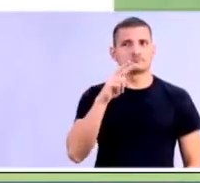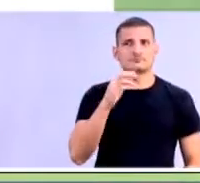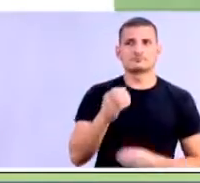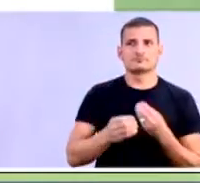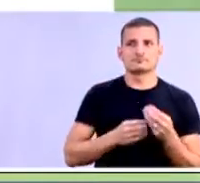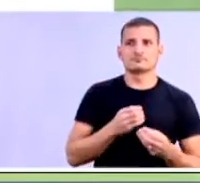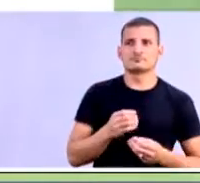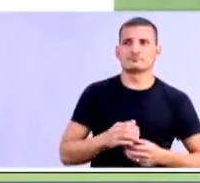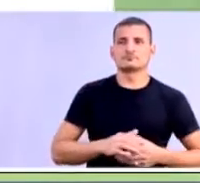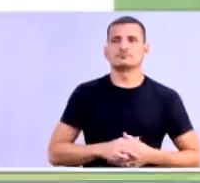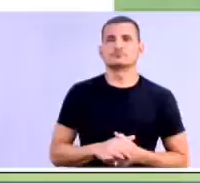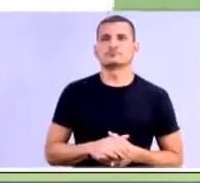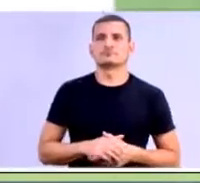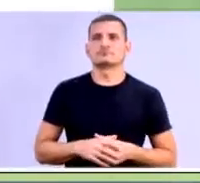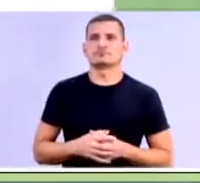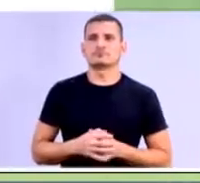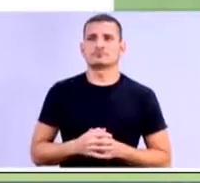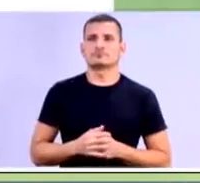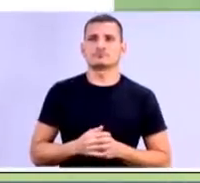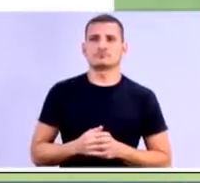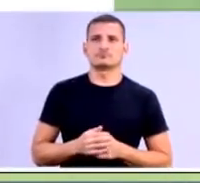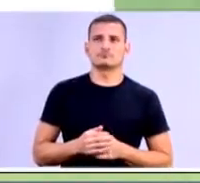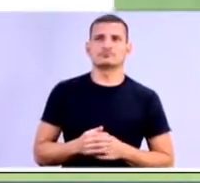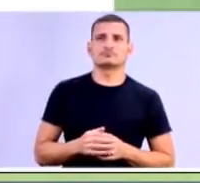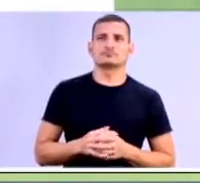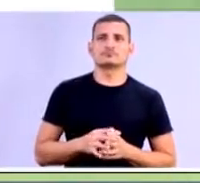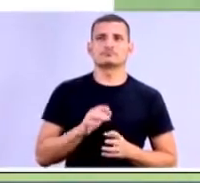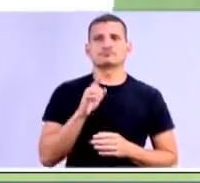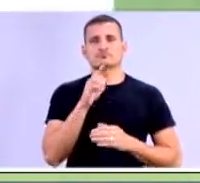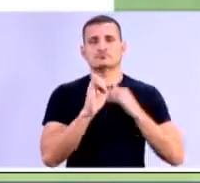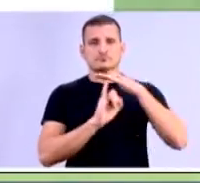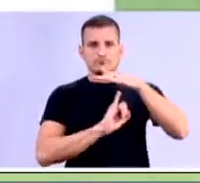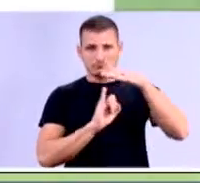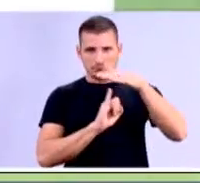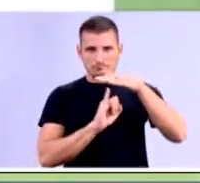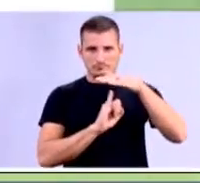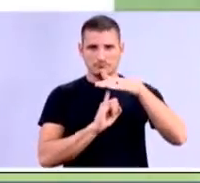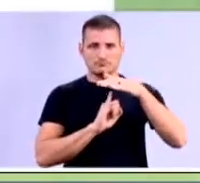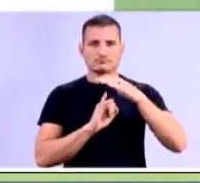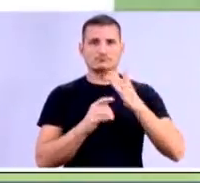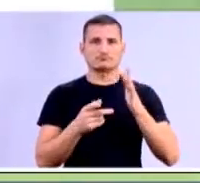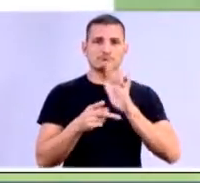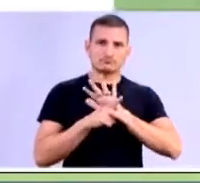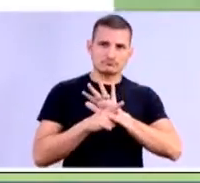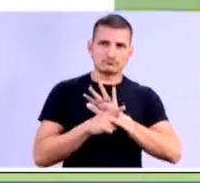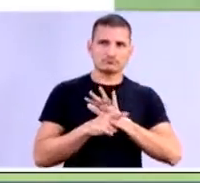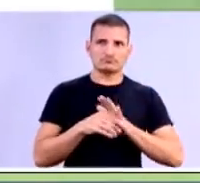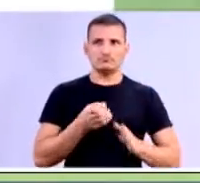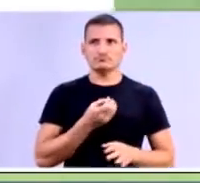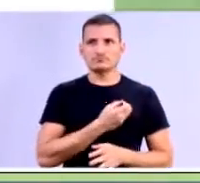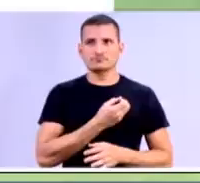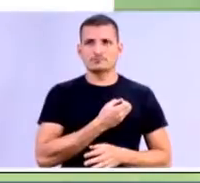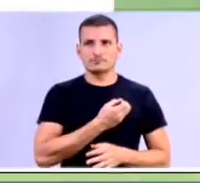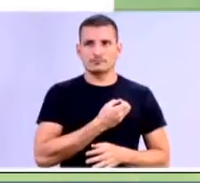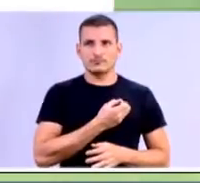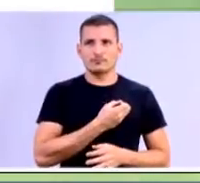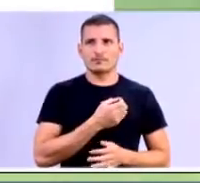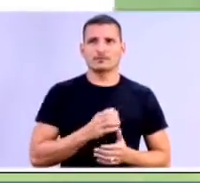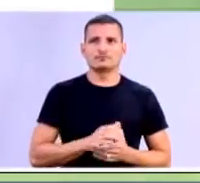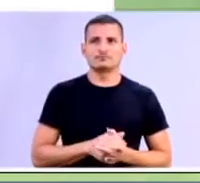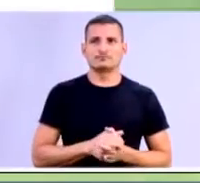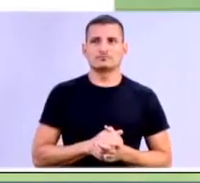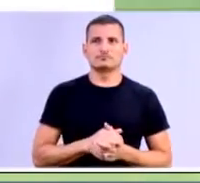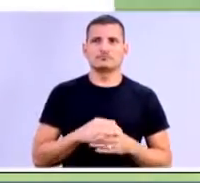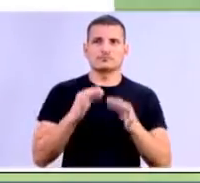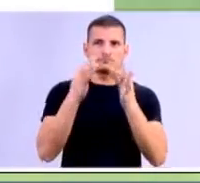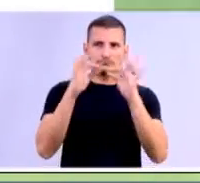né? Nós temos aqui a identificação do órgão a que pertence a ata, o número dela, e olha só a